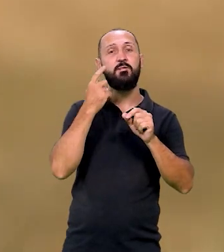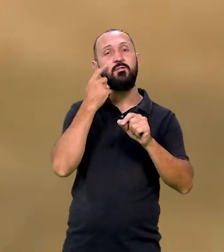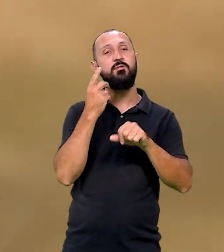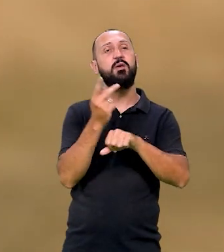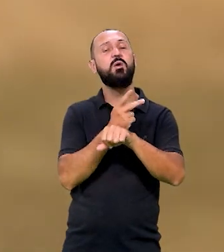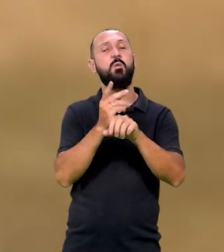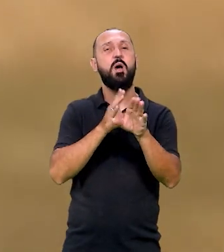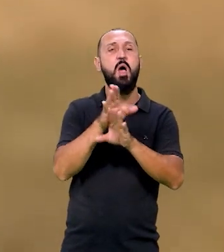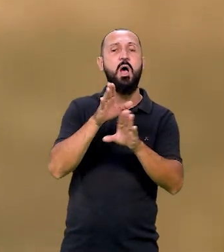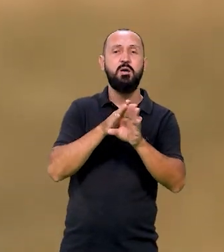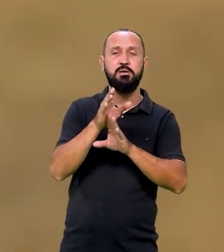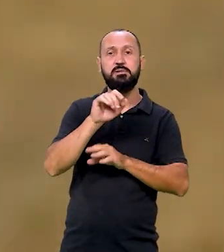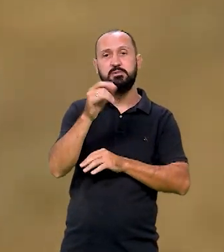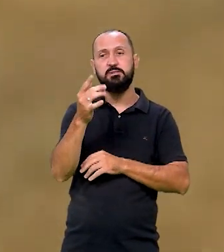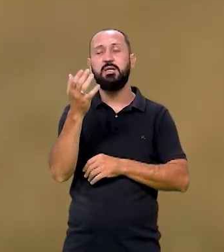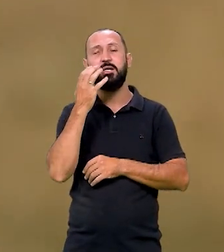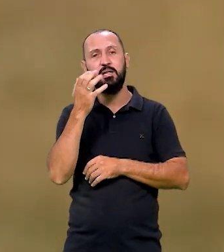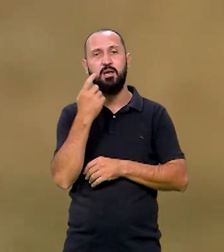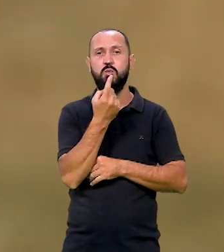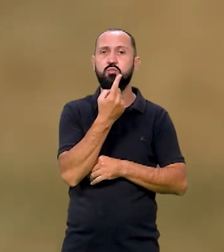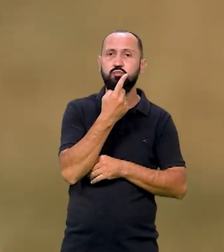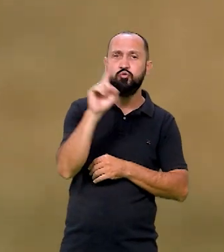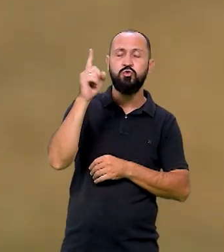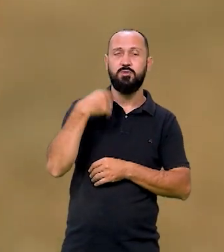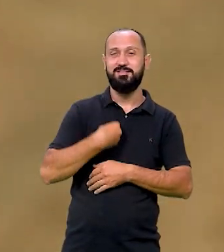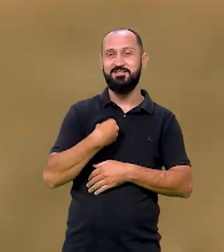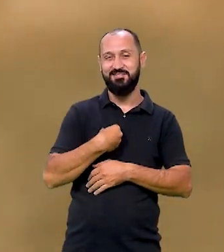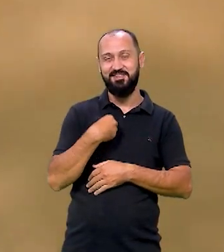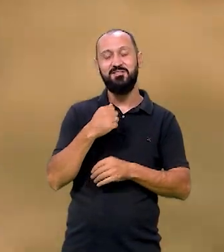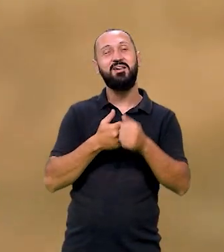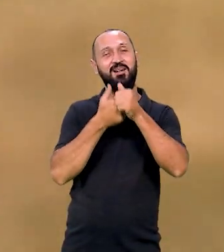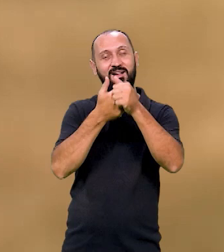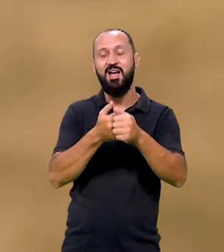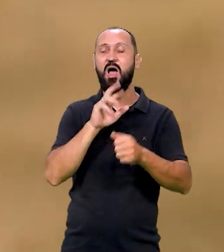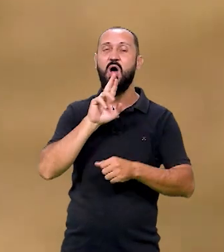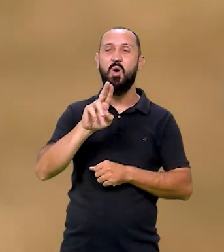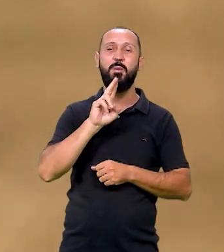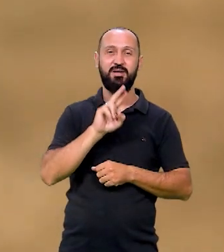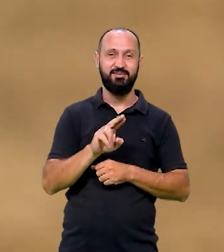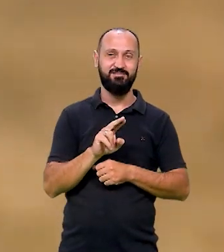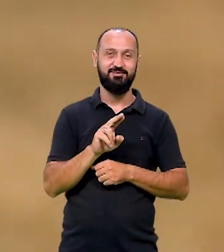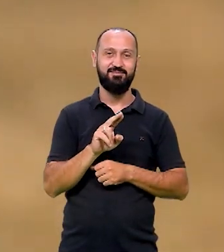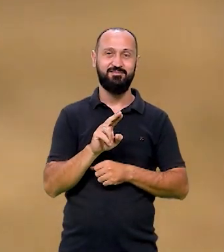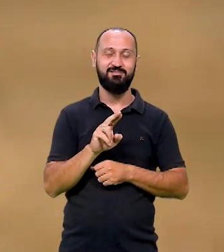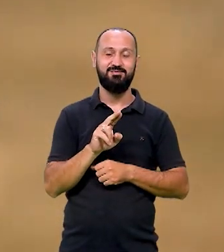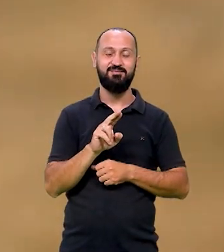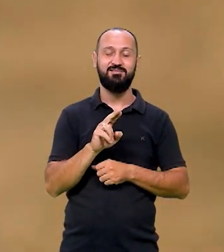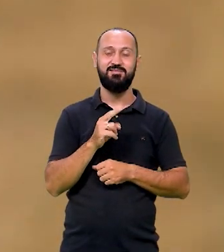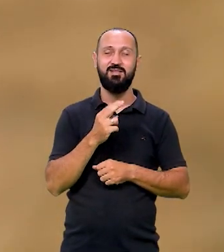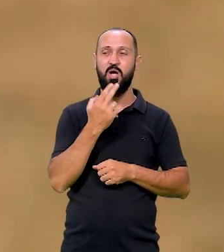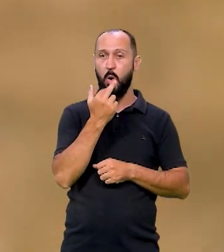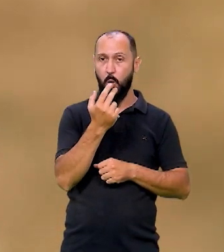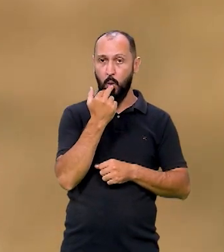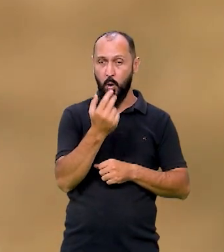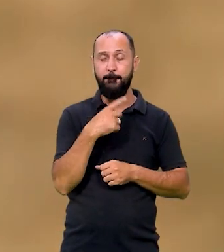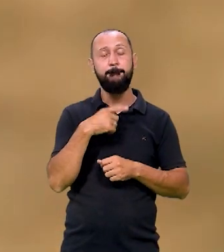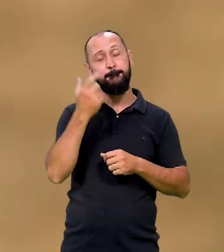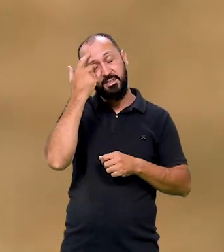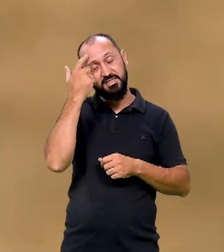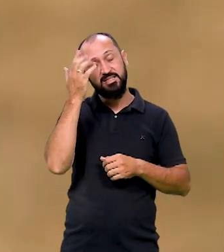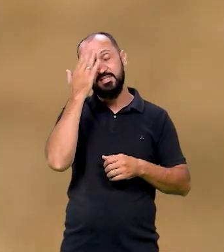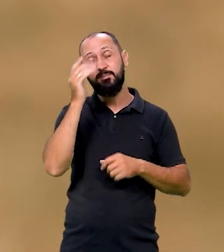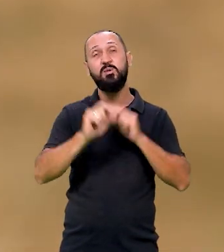é busque uma orientação, né? Se você pretende, pelo menos uma vez na vida eu falo do acompanhamento nutricional, porque é importante, se a pessoa nunca